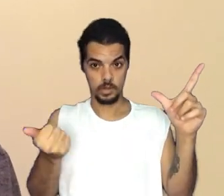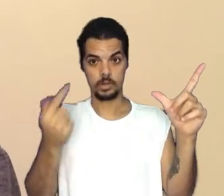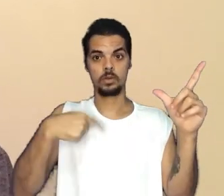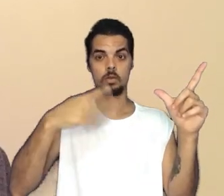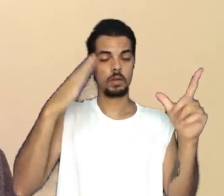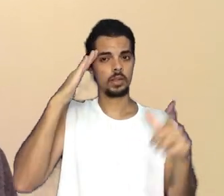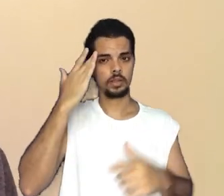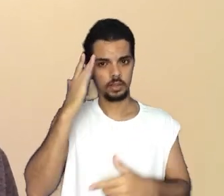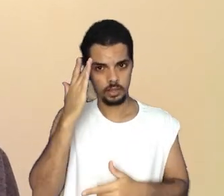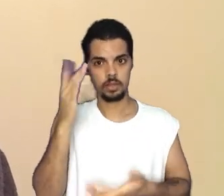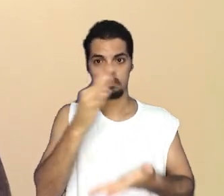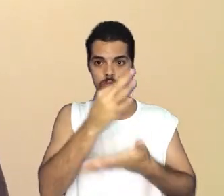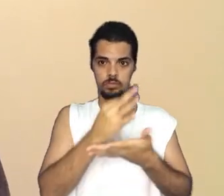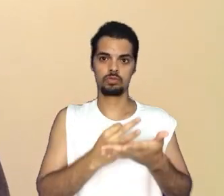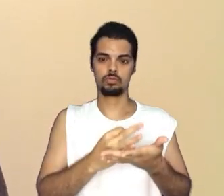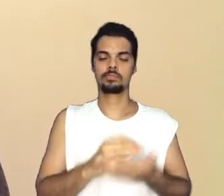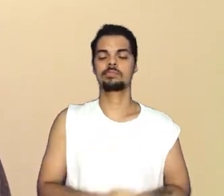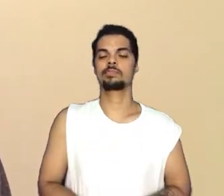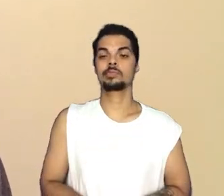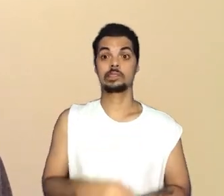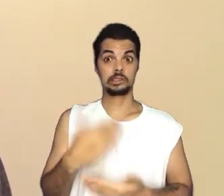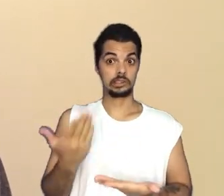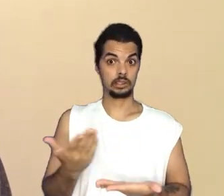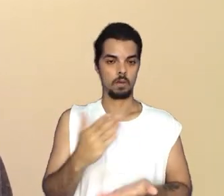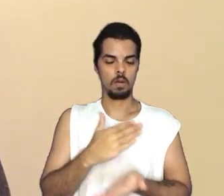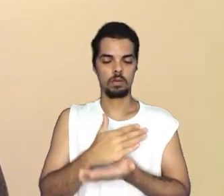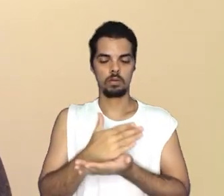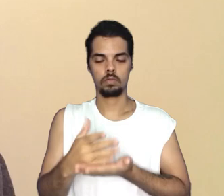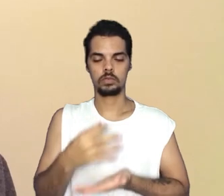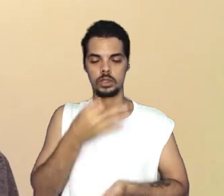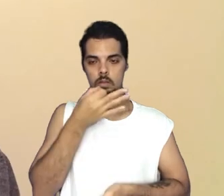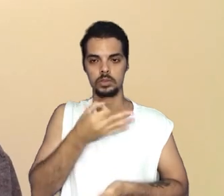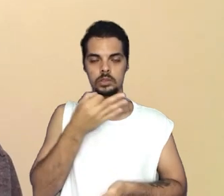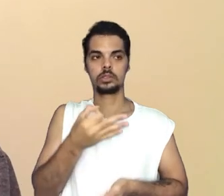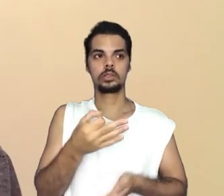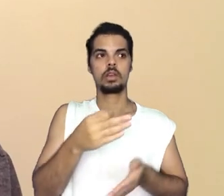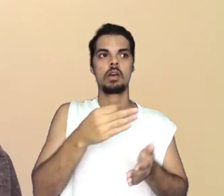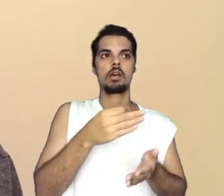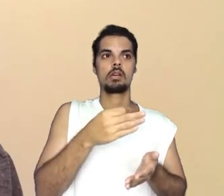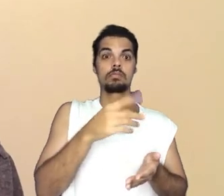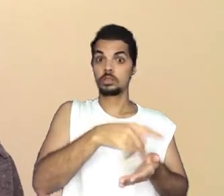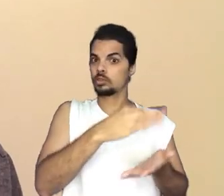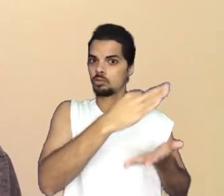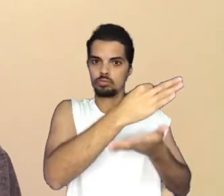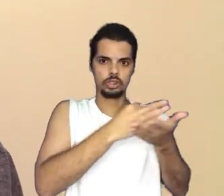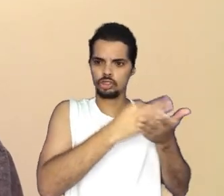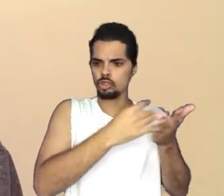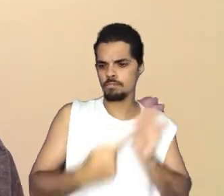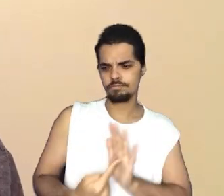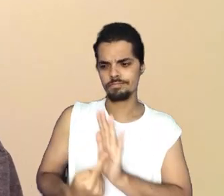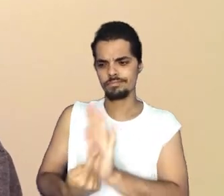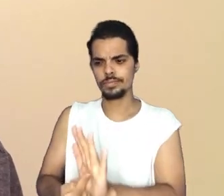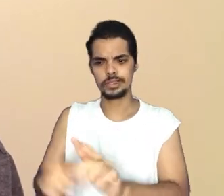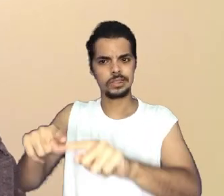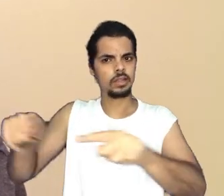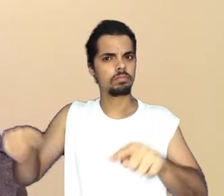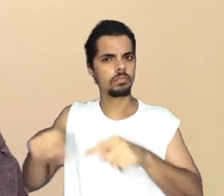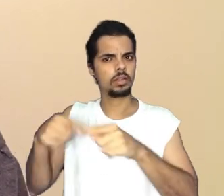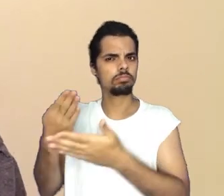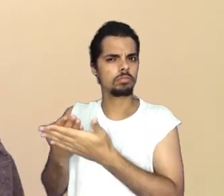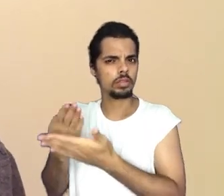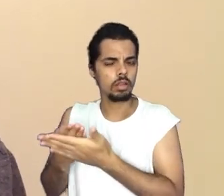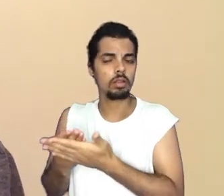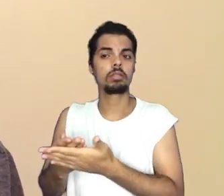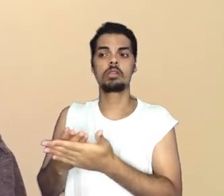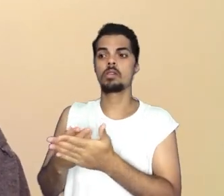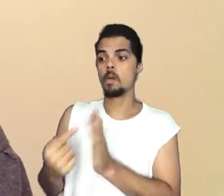para começar, uma proposta interessante seria levar o texto para a sala de aula, fazer com os alunos